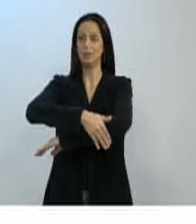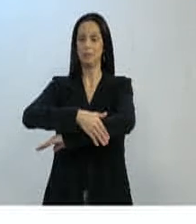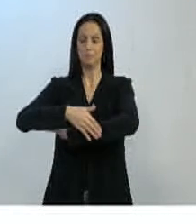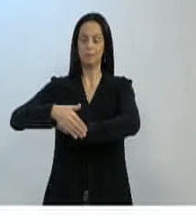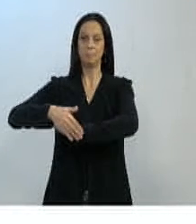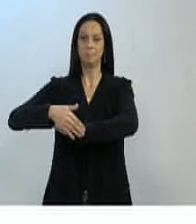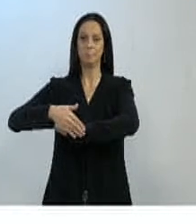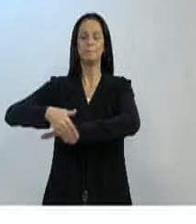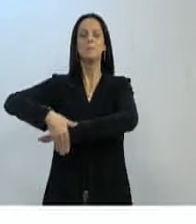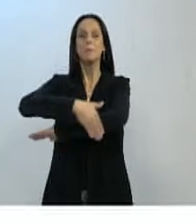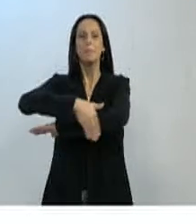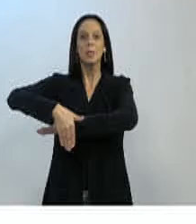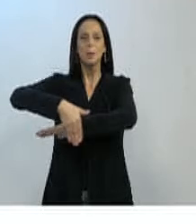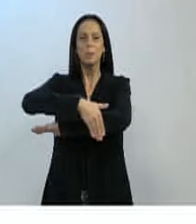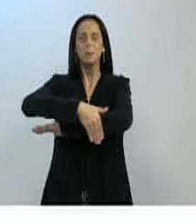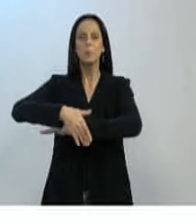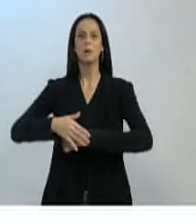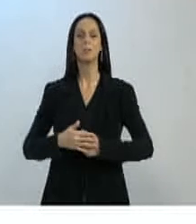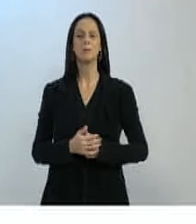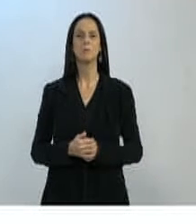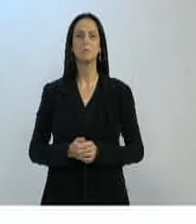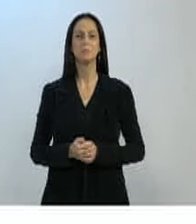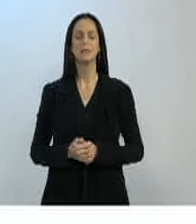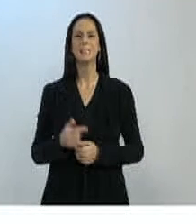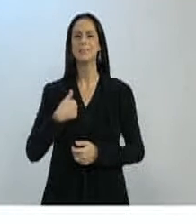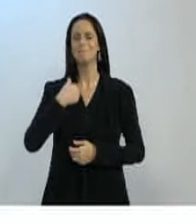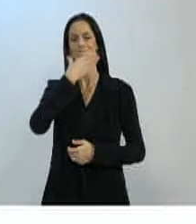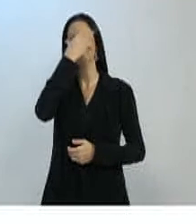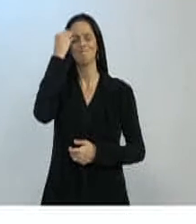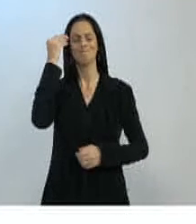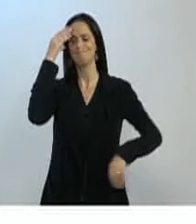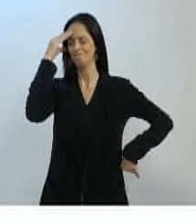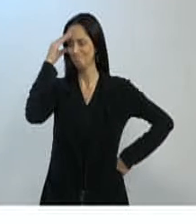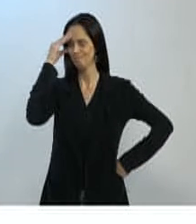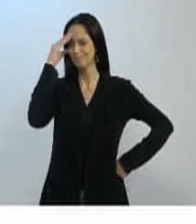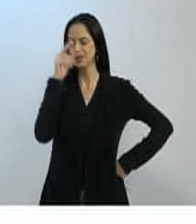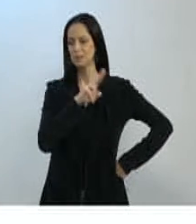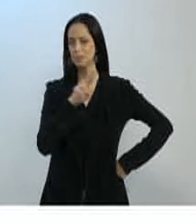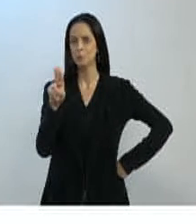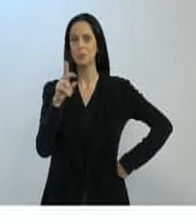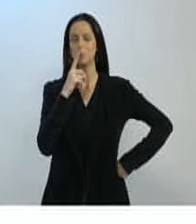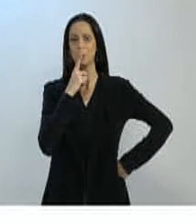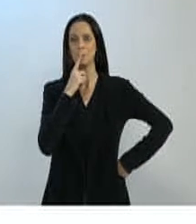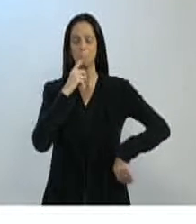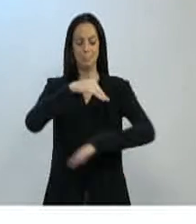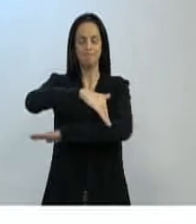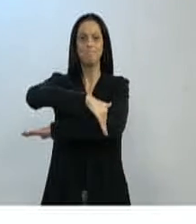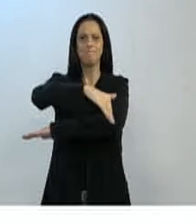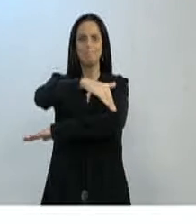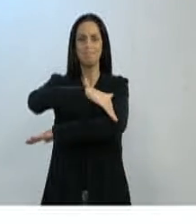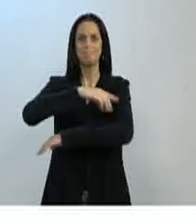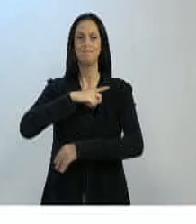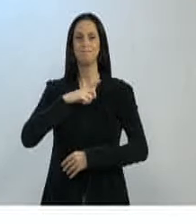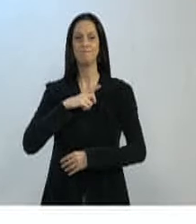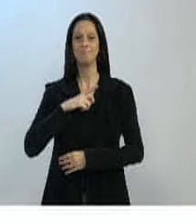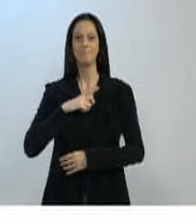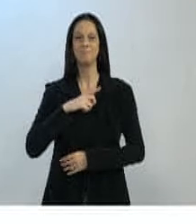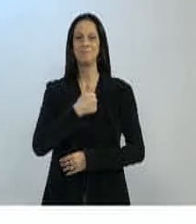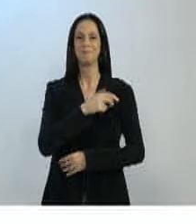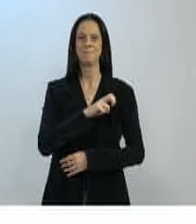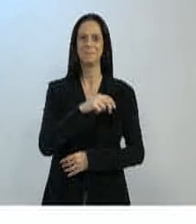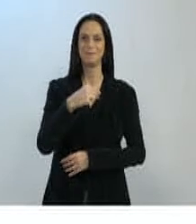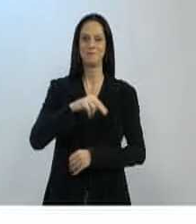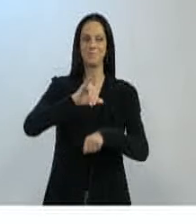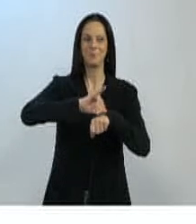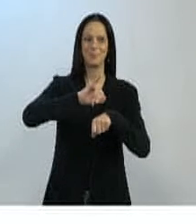na rua... Ai, me foge a memória, me foge o nome agora, entre a 15 e a Beira Rio, que